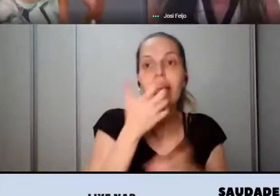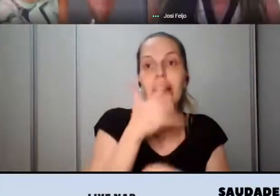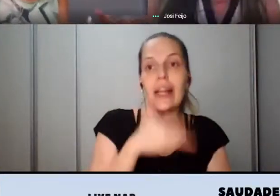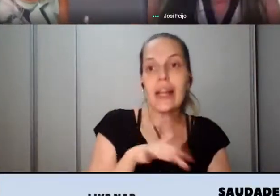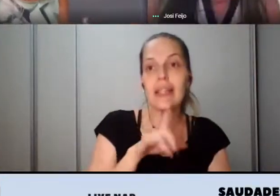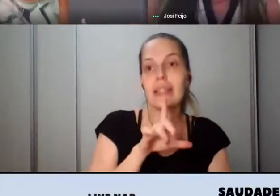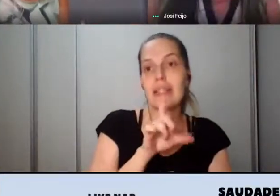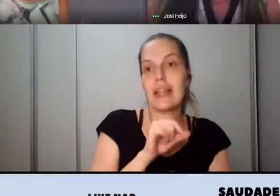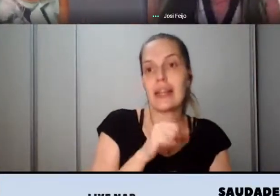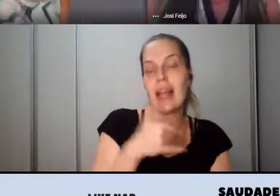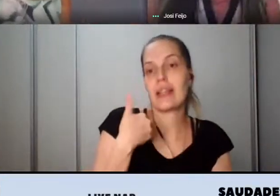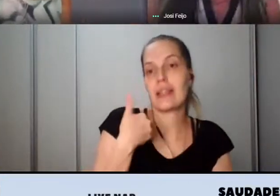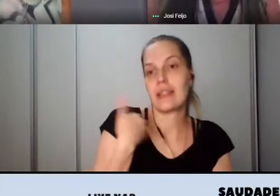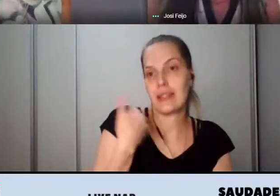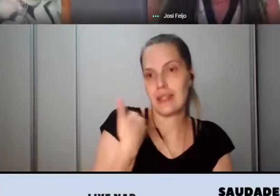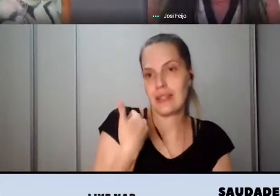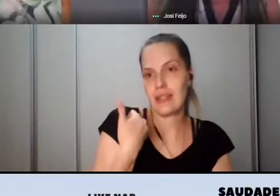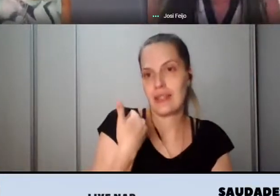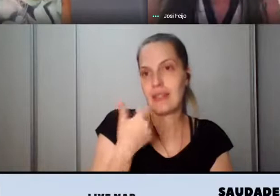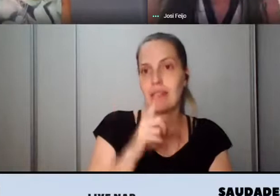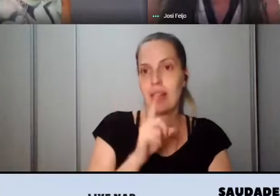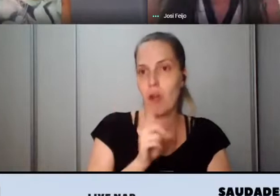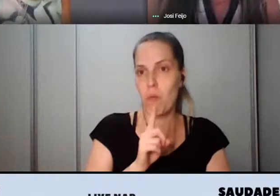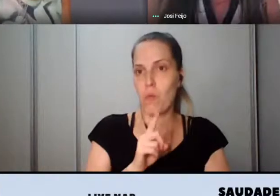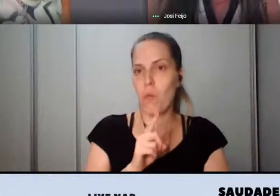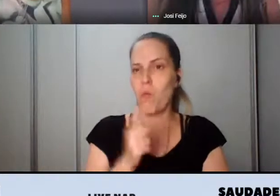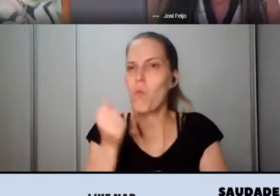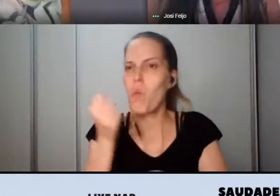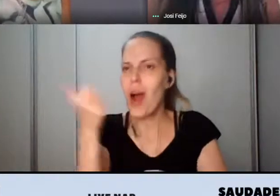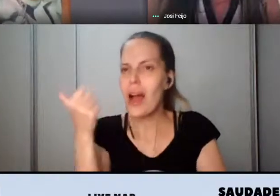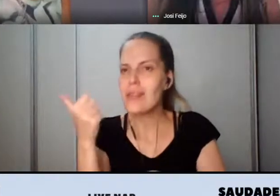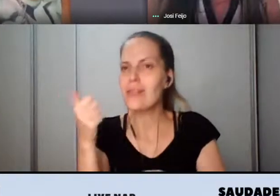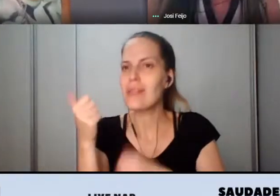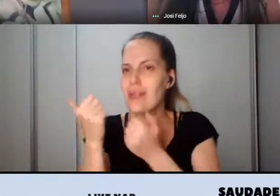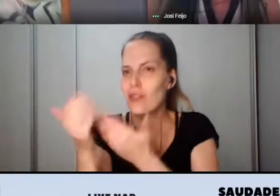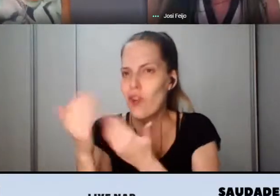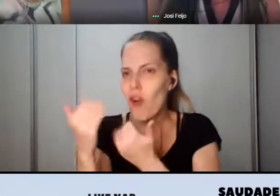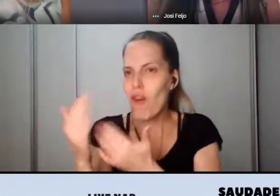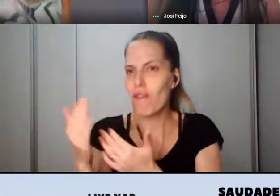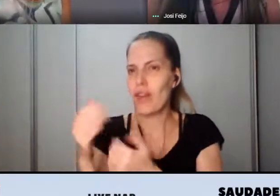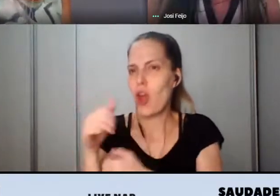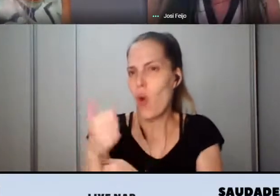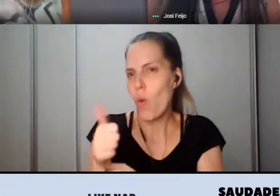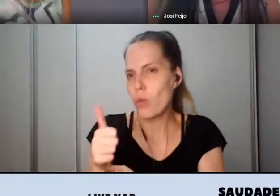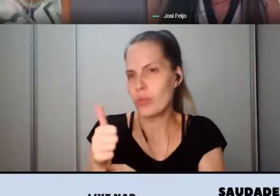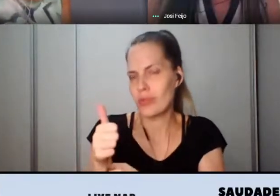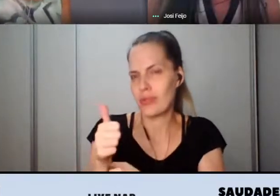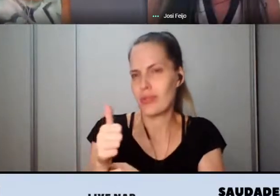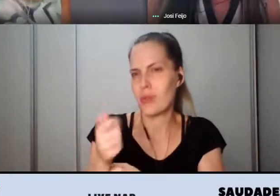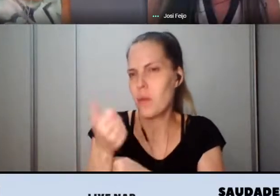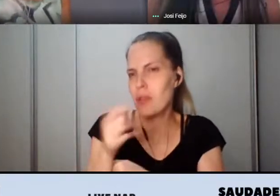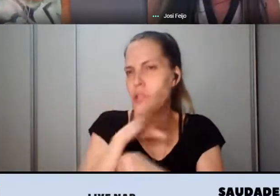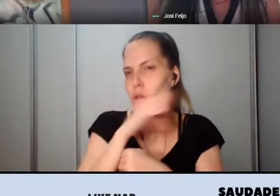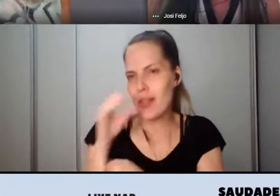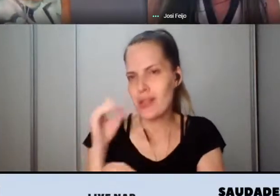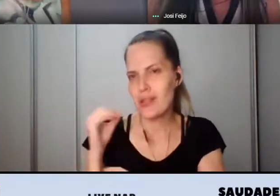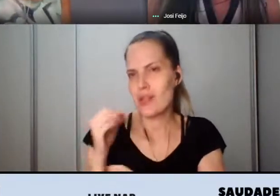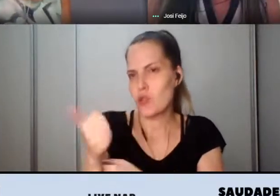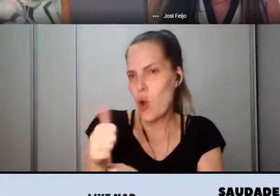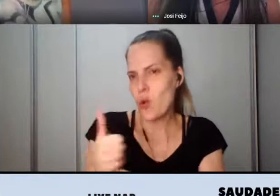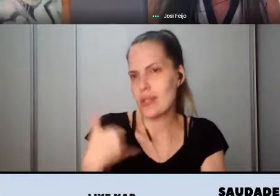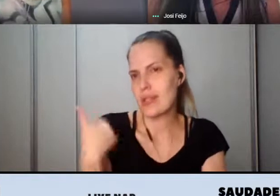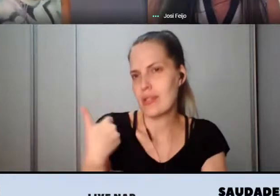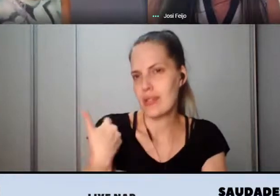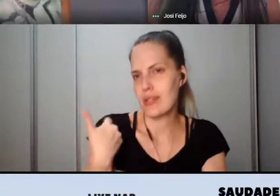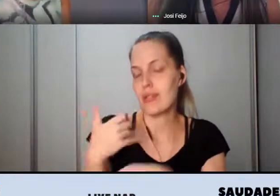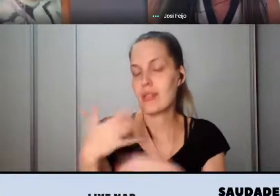11, né? Então, assim, eu acho que como um movimento de saúde mesmo,